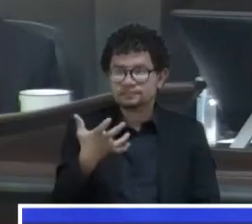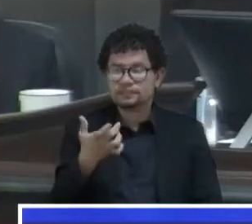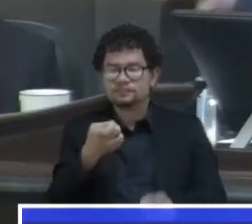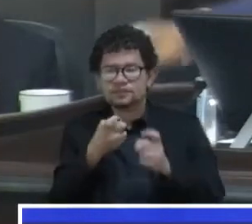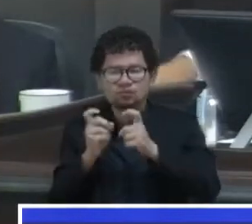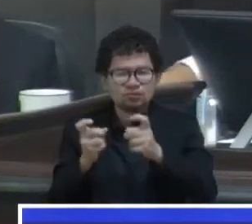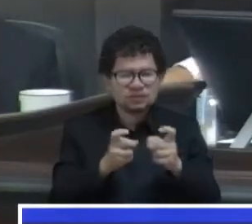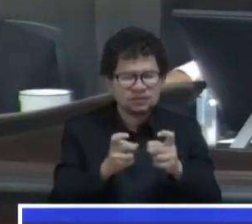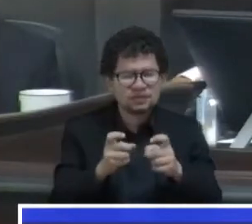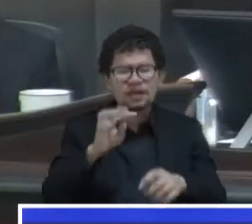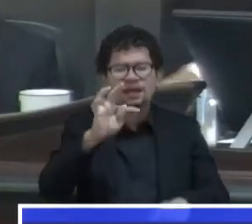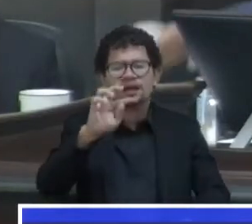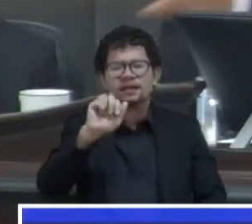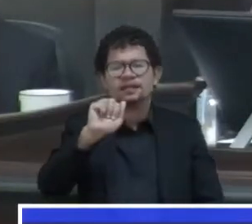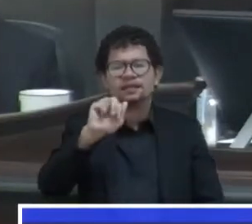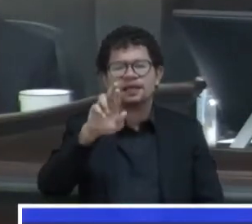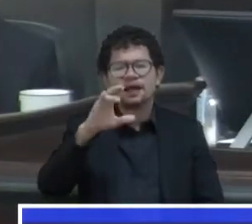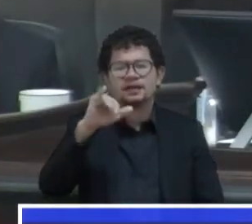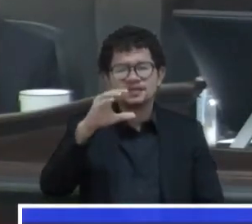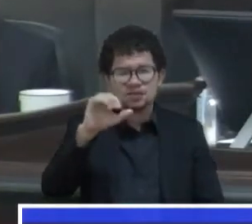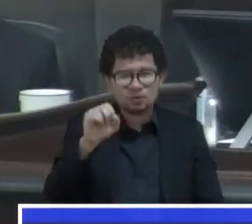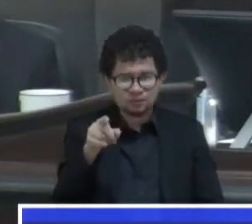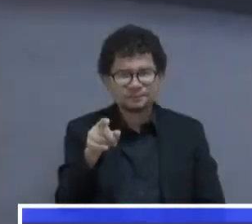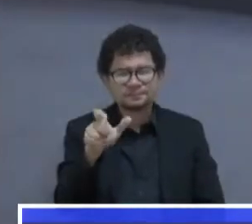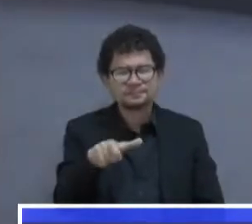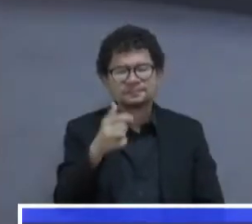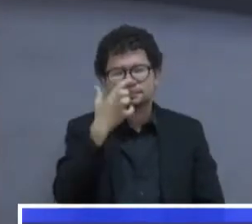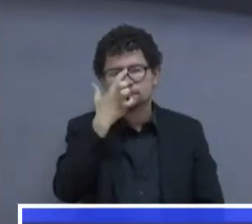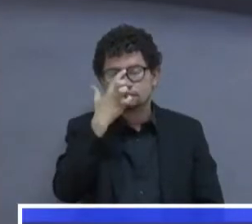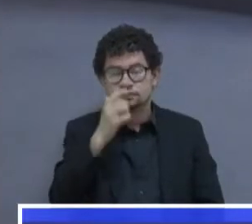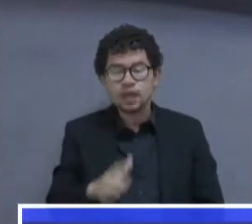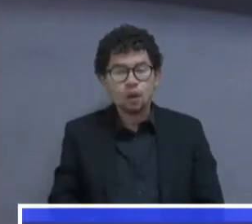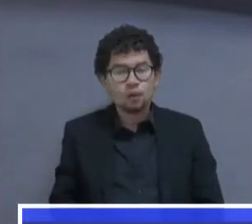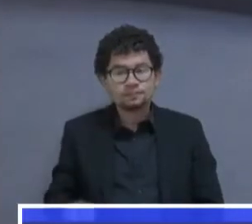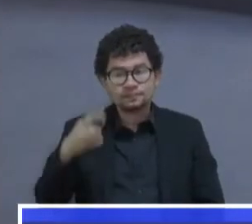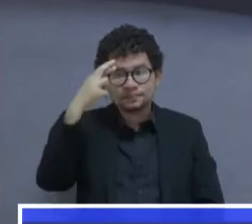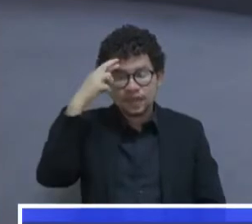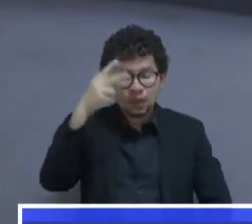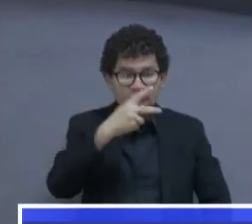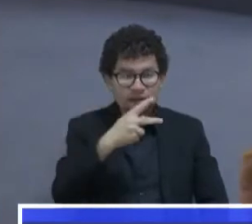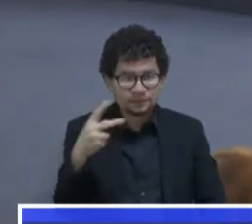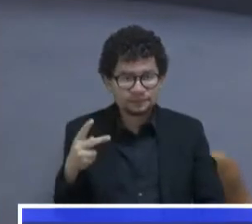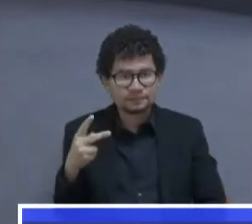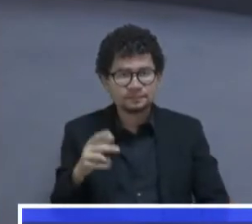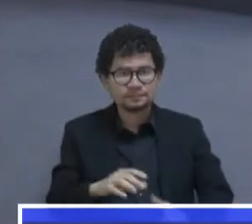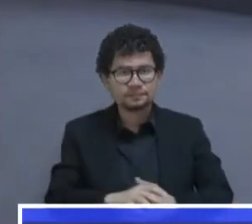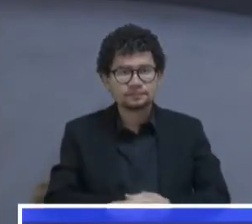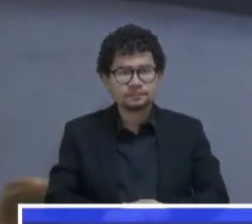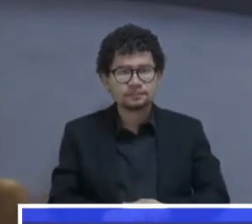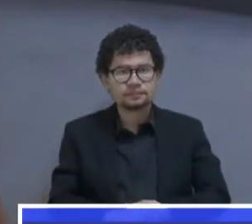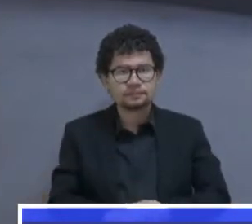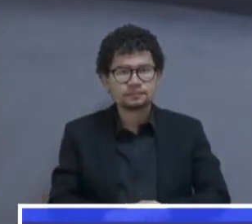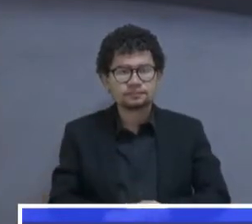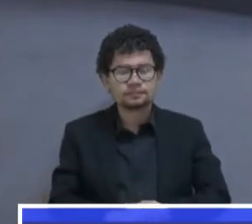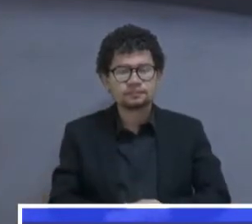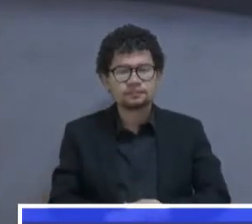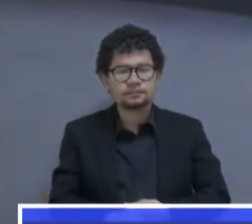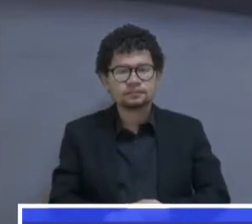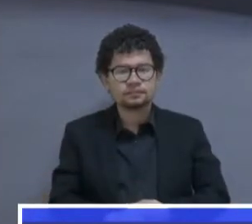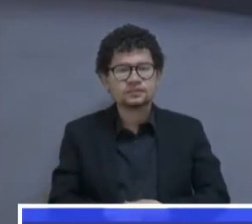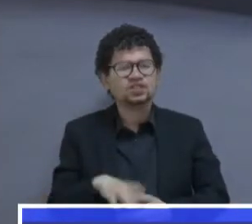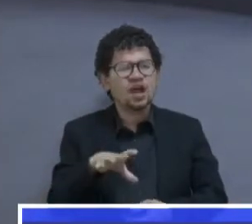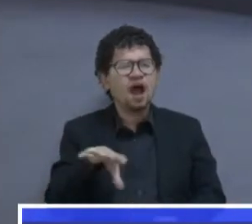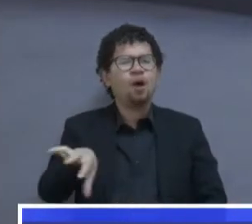do Tarcísio Sampaio Freire para discutir. Senhor presidente. Pois não. Depois de ouvir. Subscritor do requerimento. Praticamente